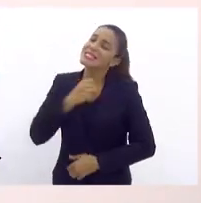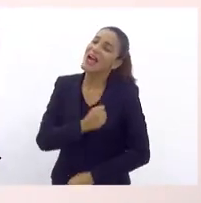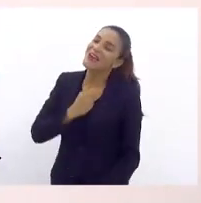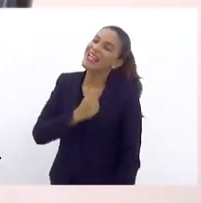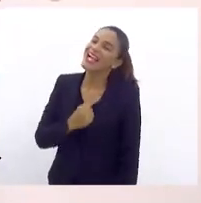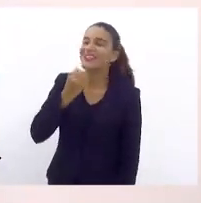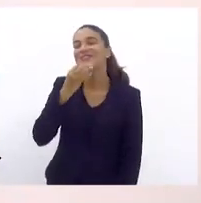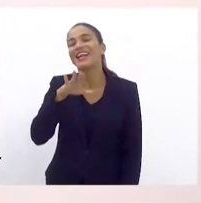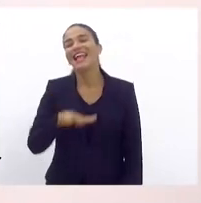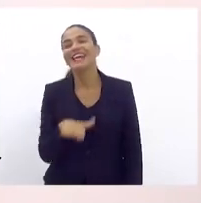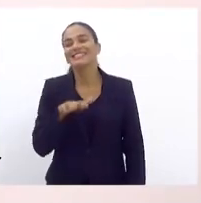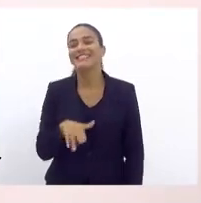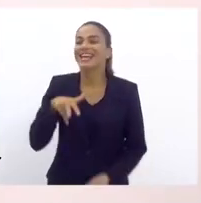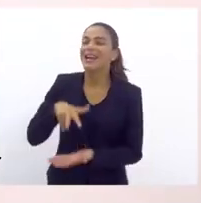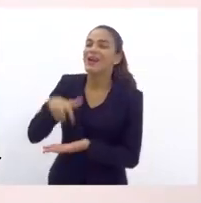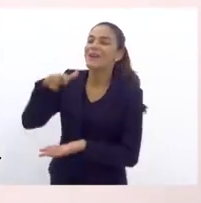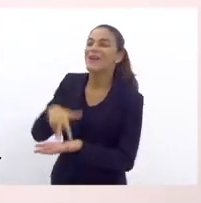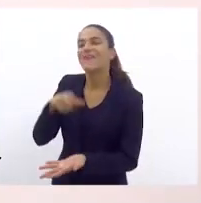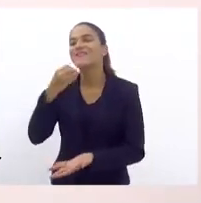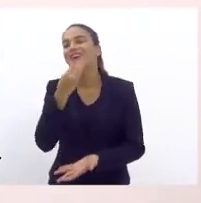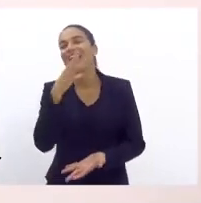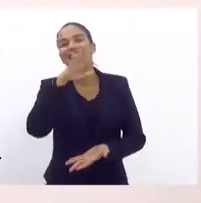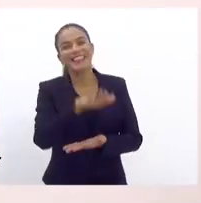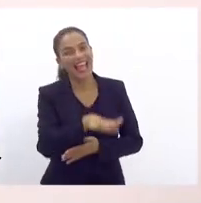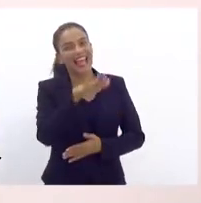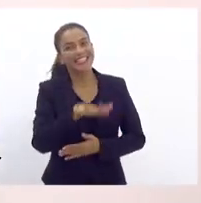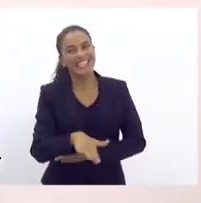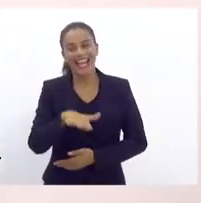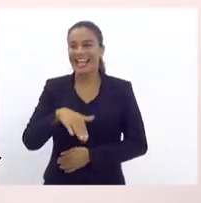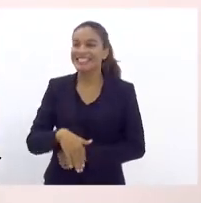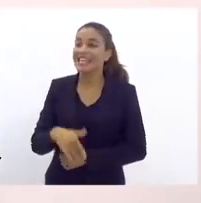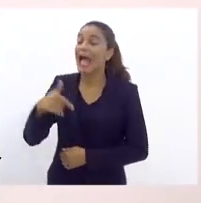Boa tarde Boa tarde